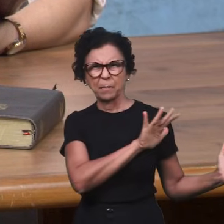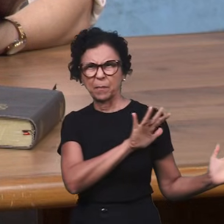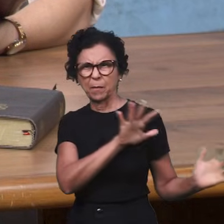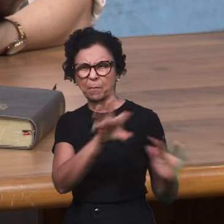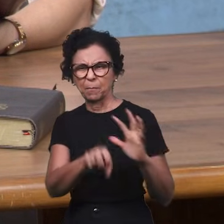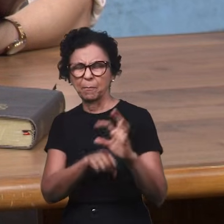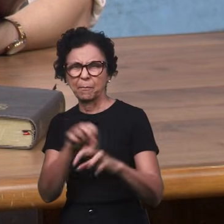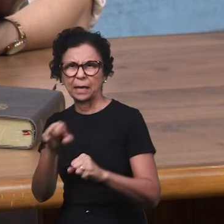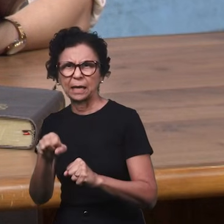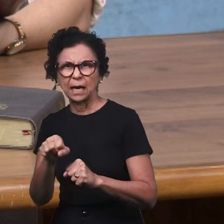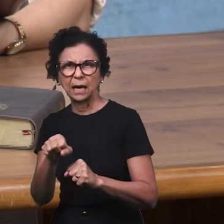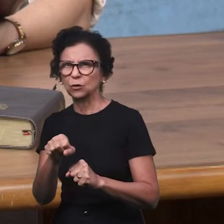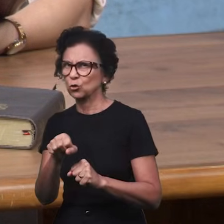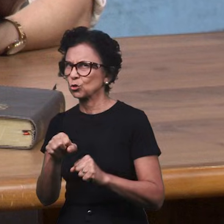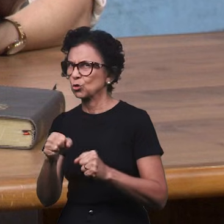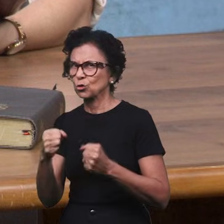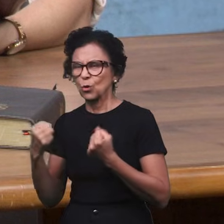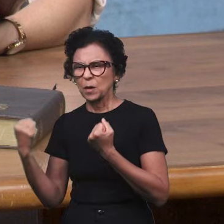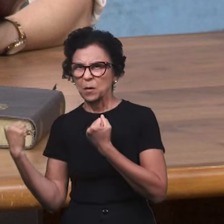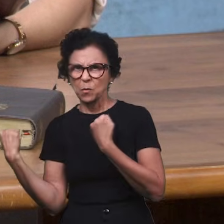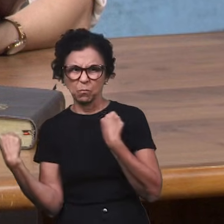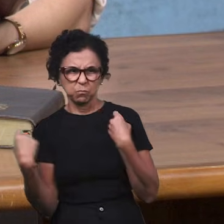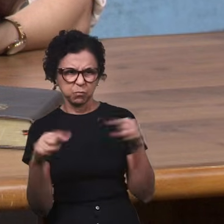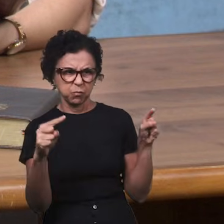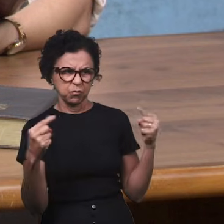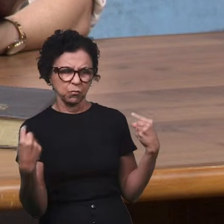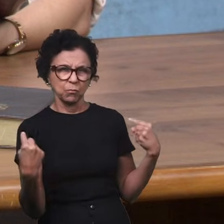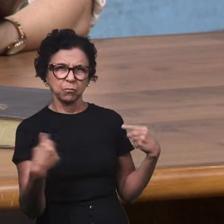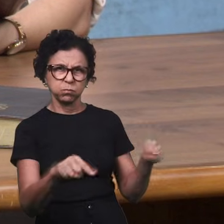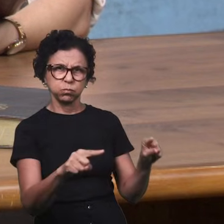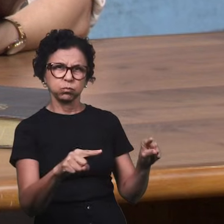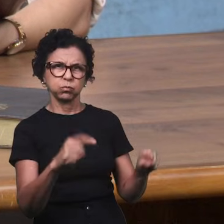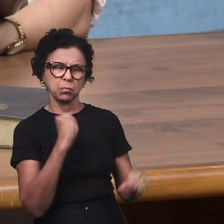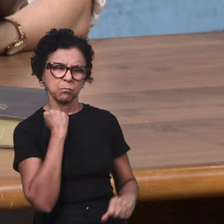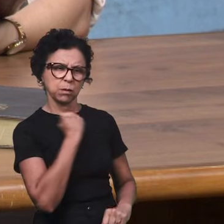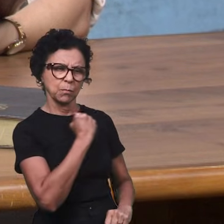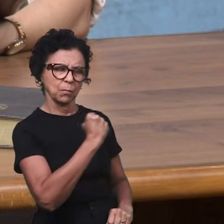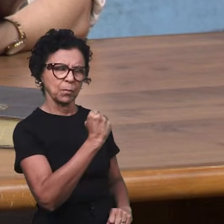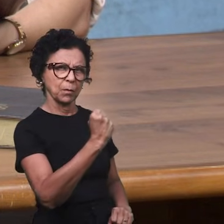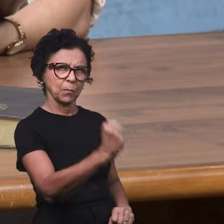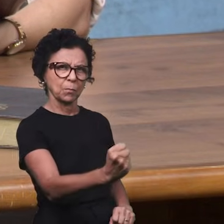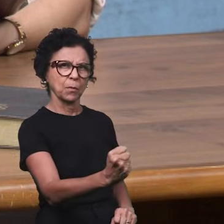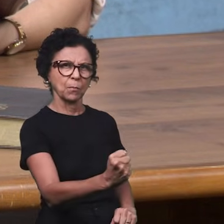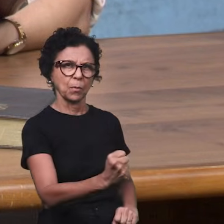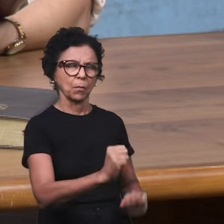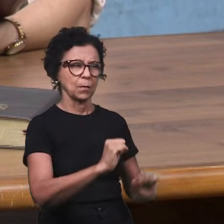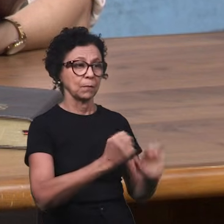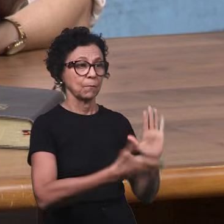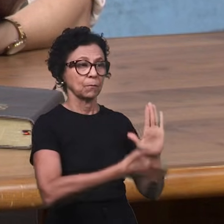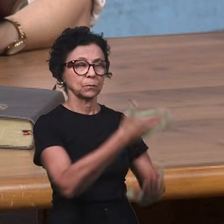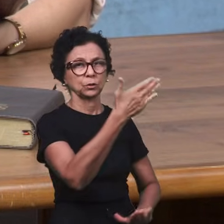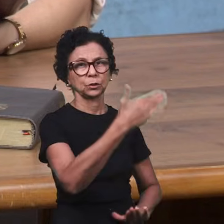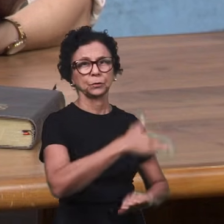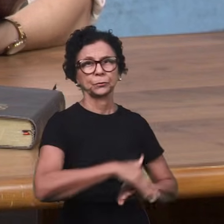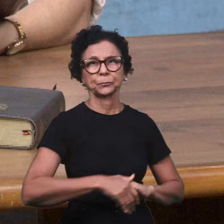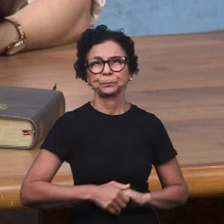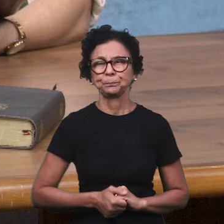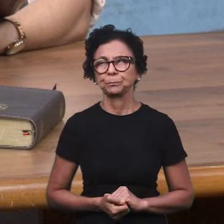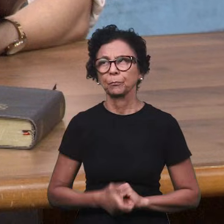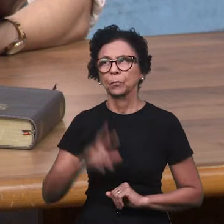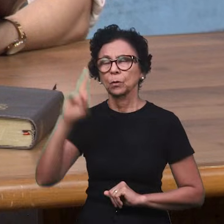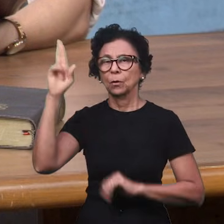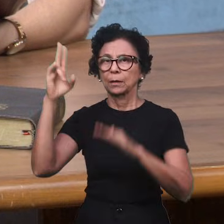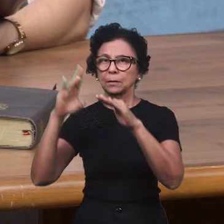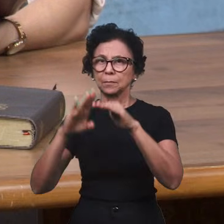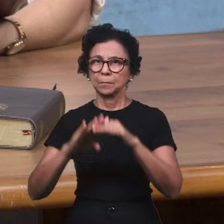e feriram os filisteus, e obrou o Senhor um grande livramento. E 3 dos